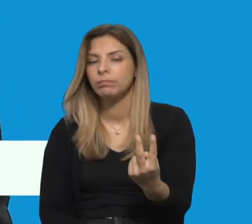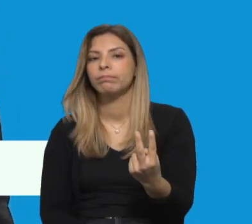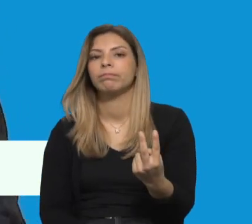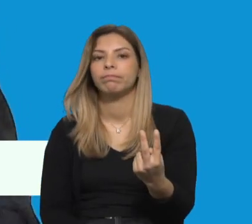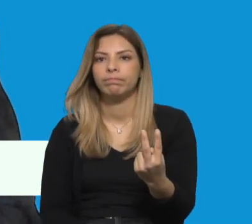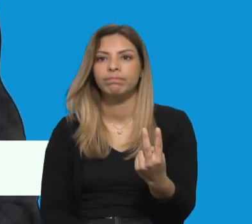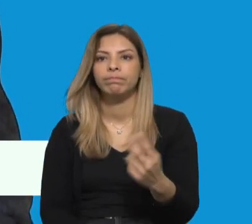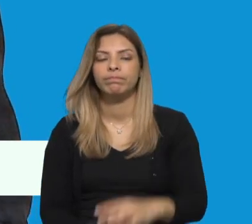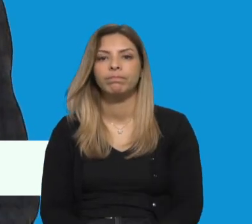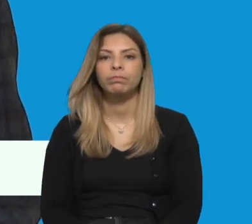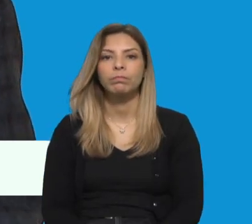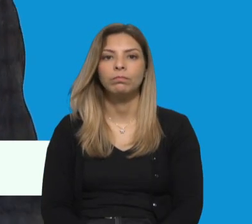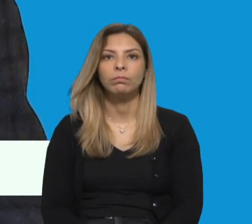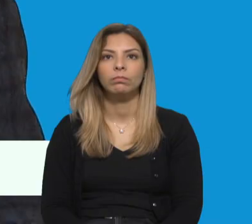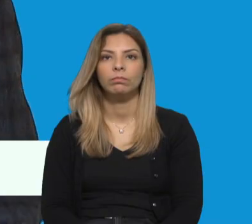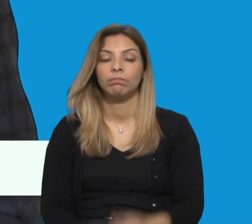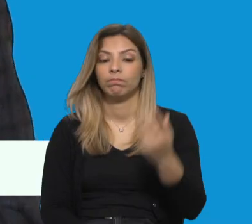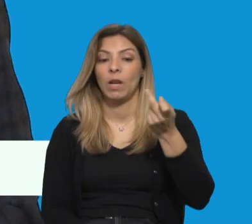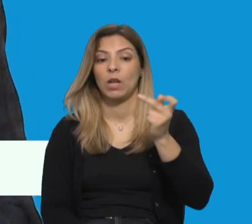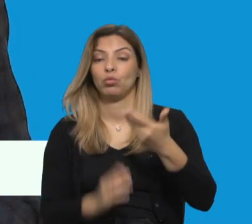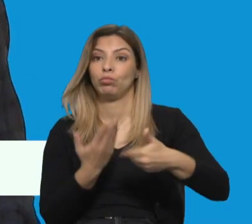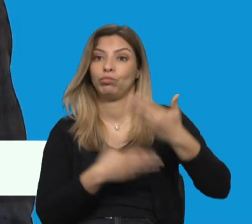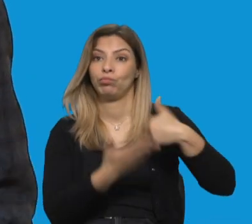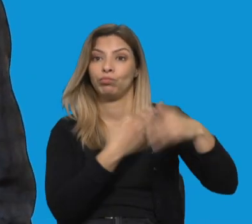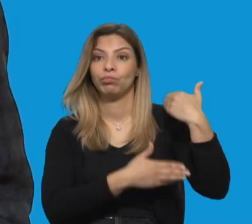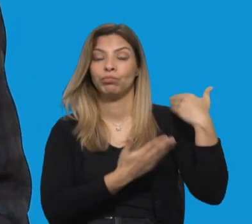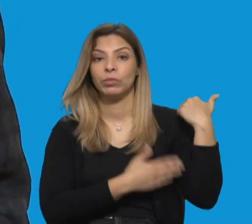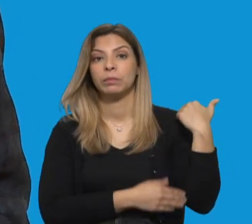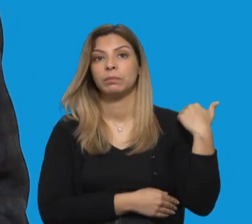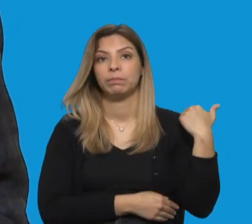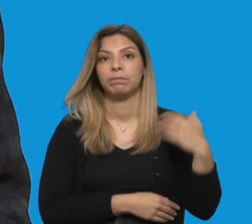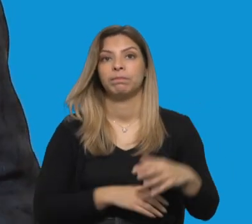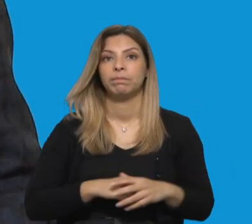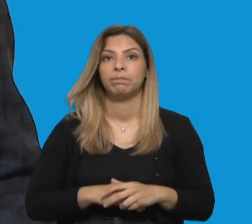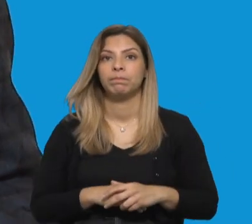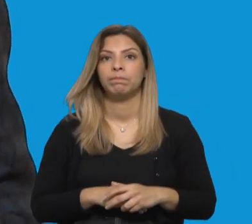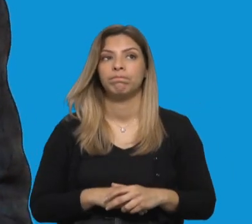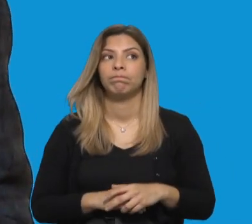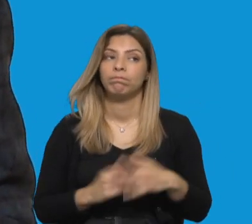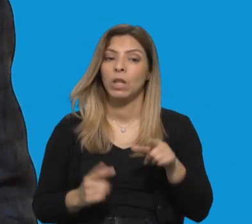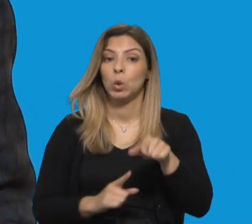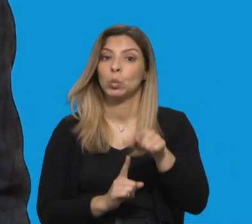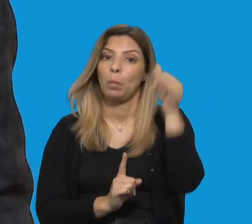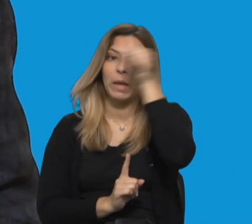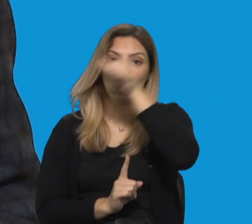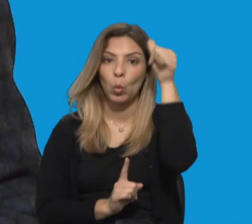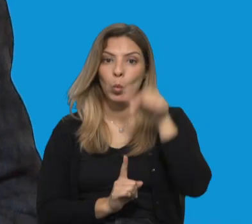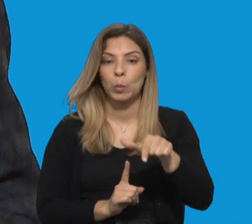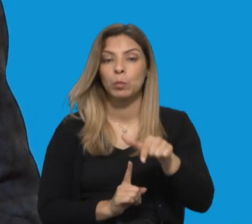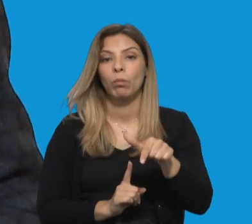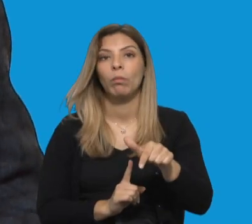que desde há uns anos esta parte também é